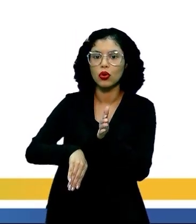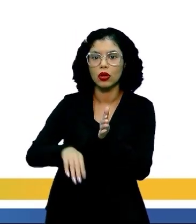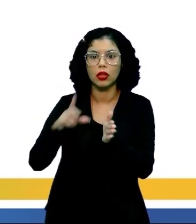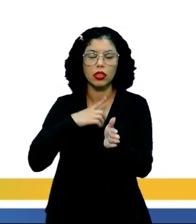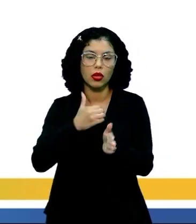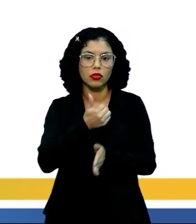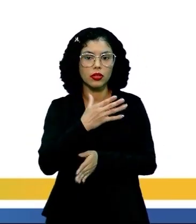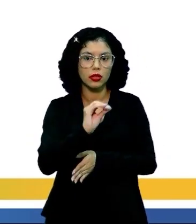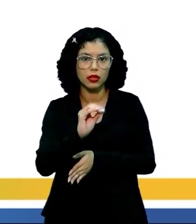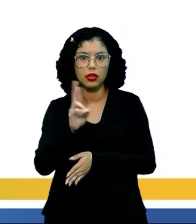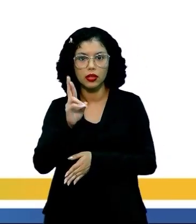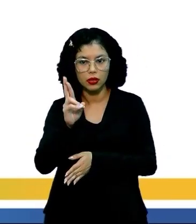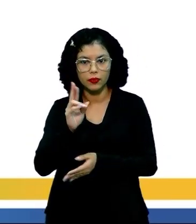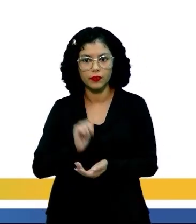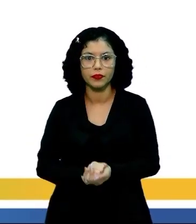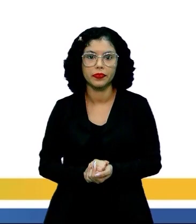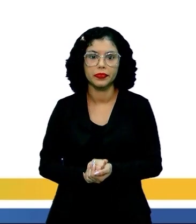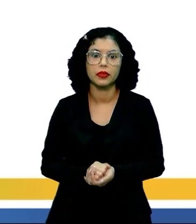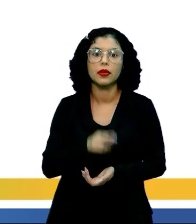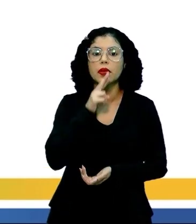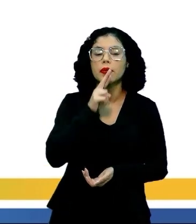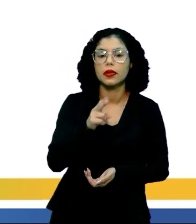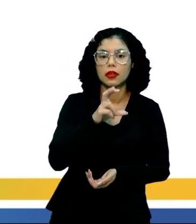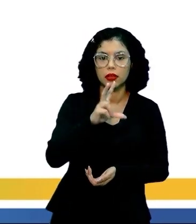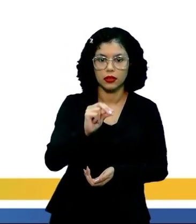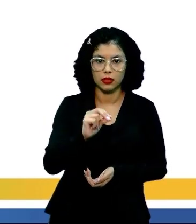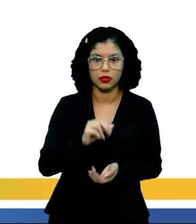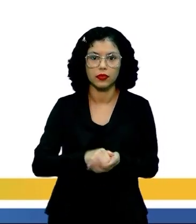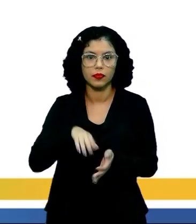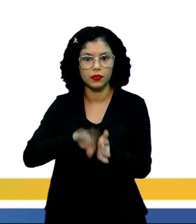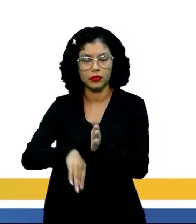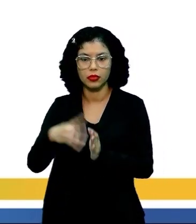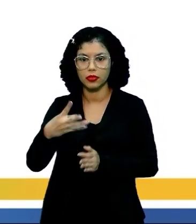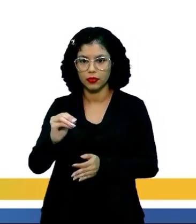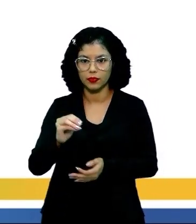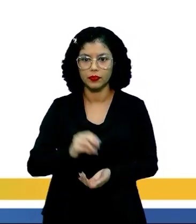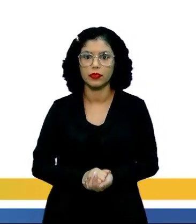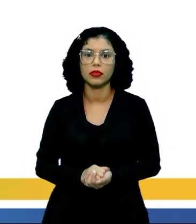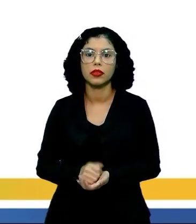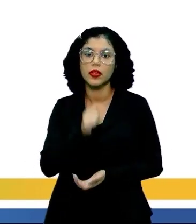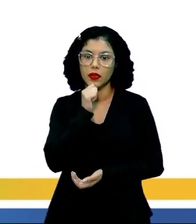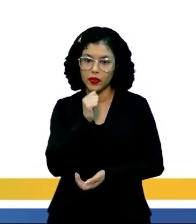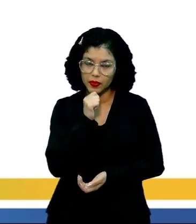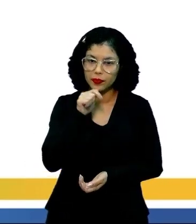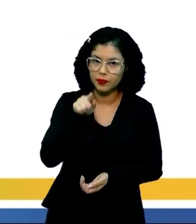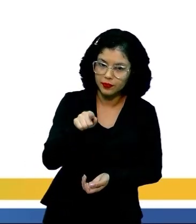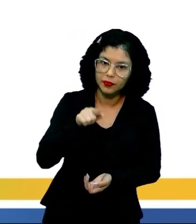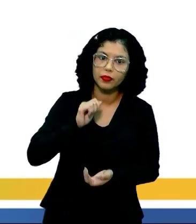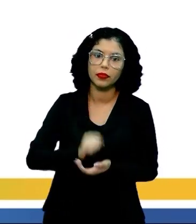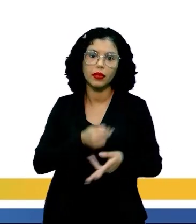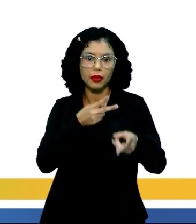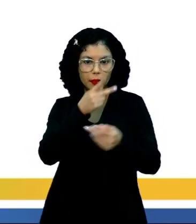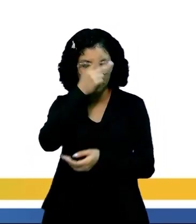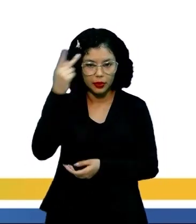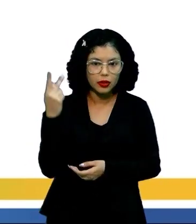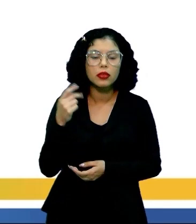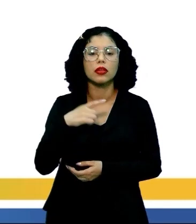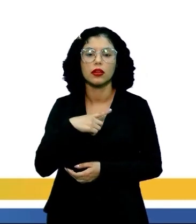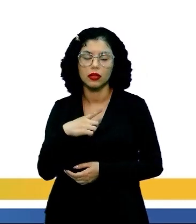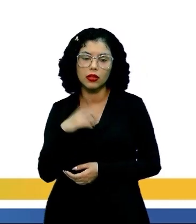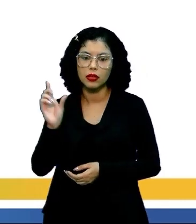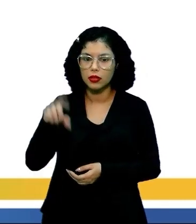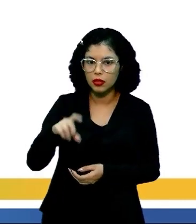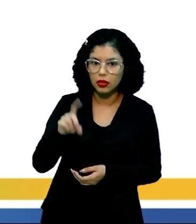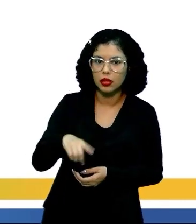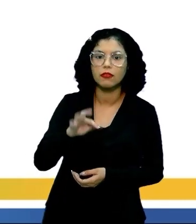ter um desconto de R$10. 50 tira 10, 40. Aí aqui vem, se a pessoa tiver o